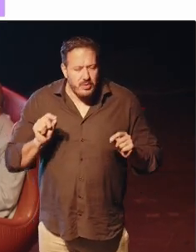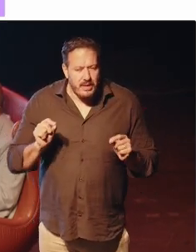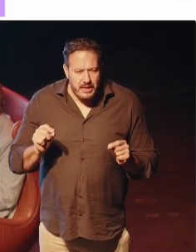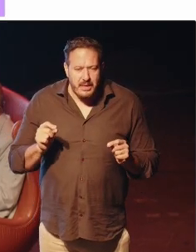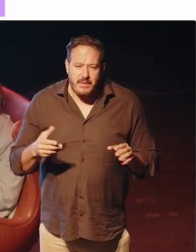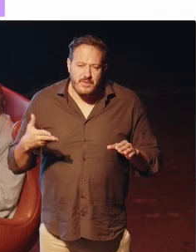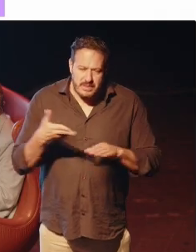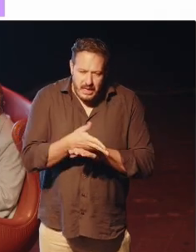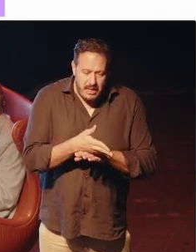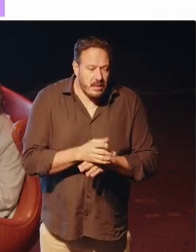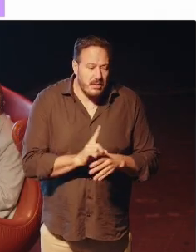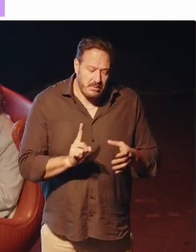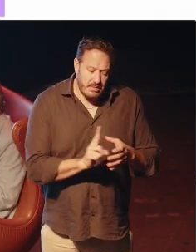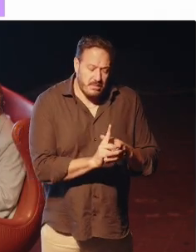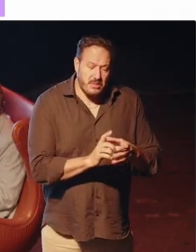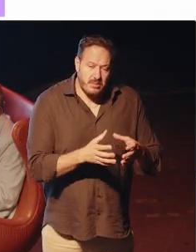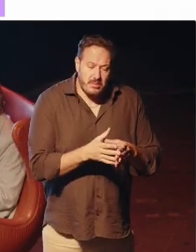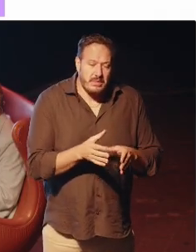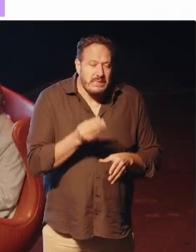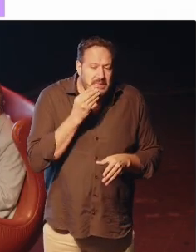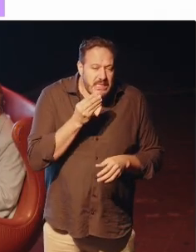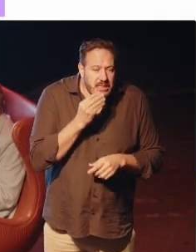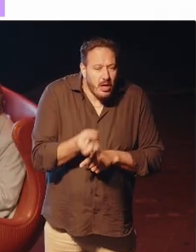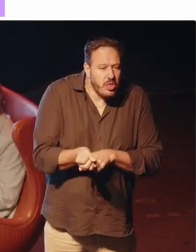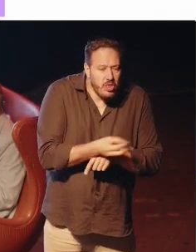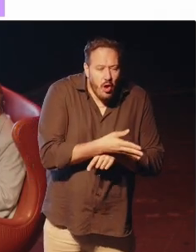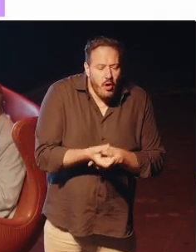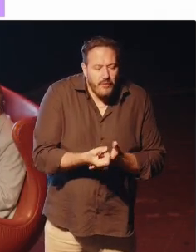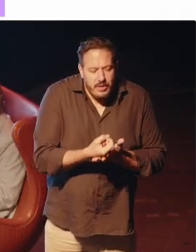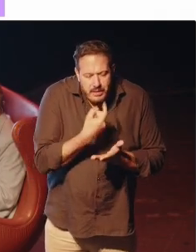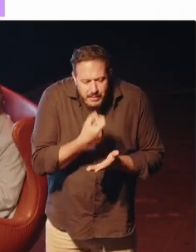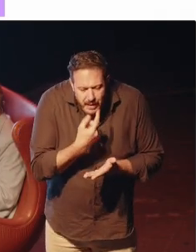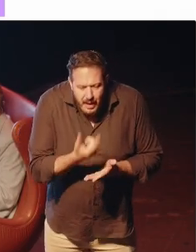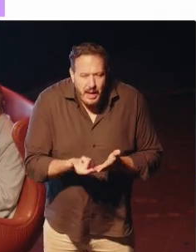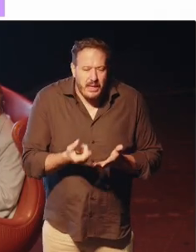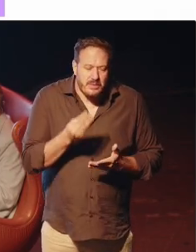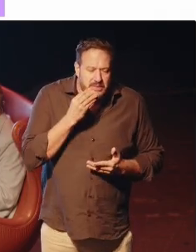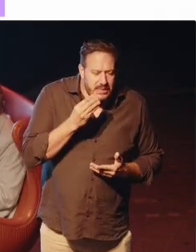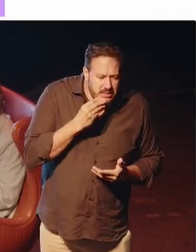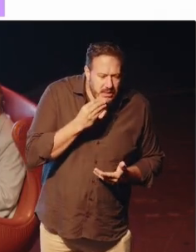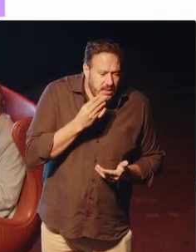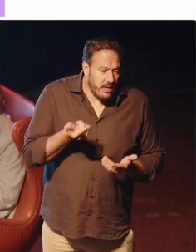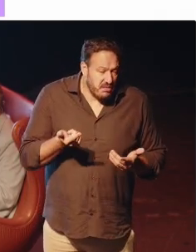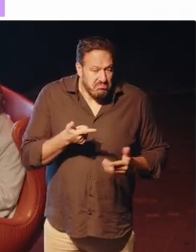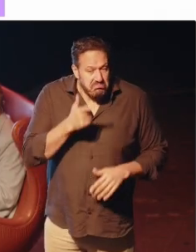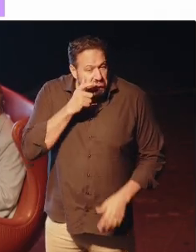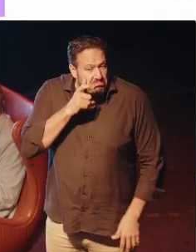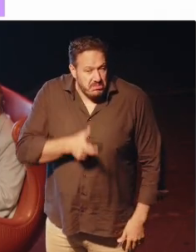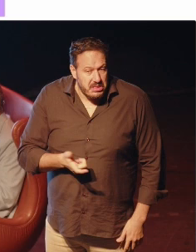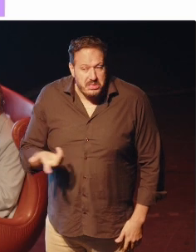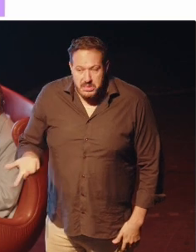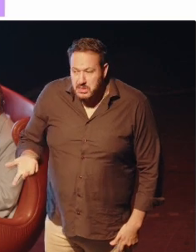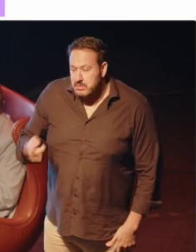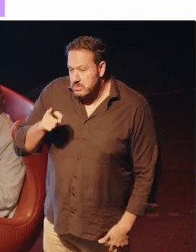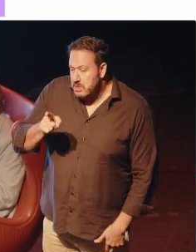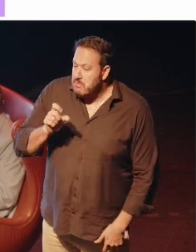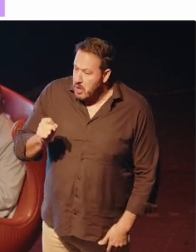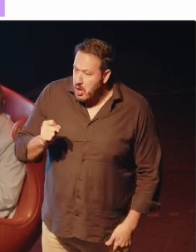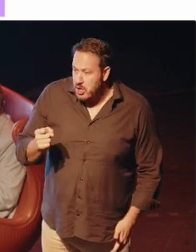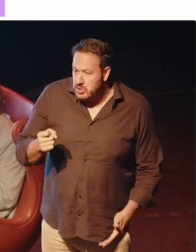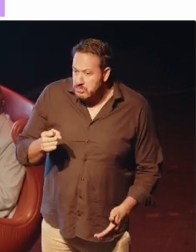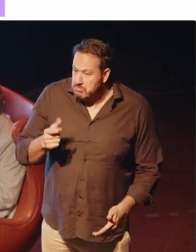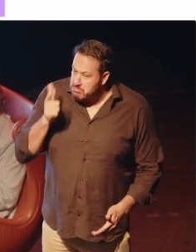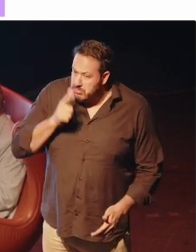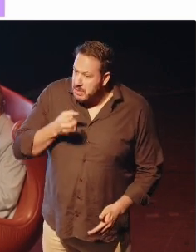de um estudo de uma nova substância que está sendo testada, né? Isso é interessante. Você pode se